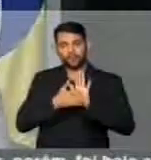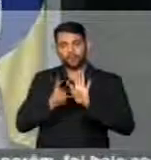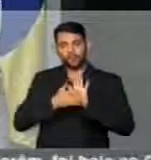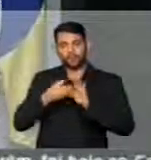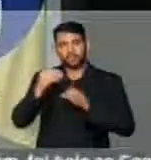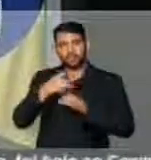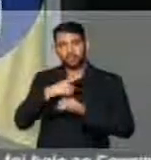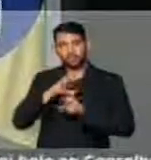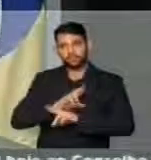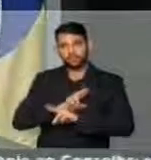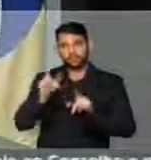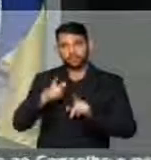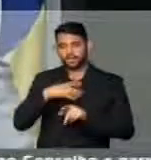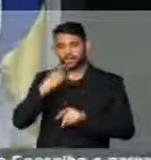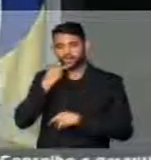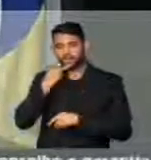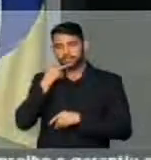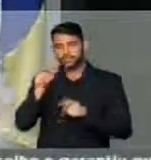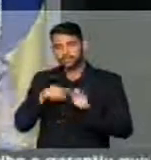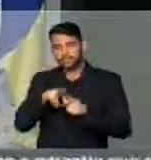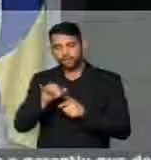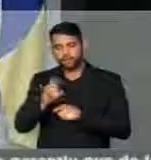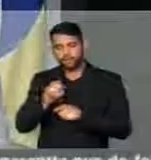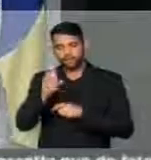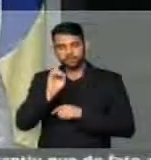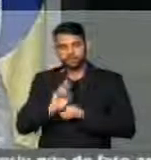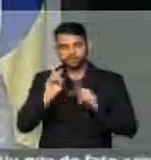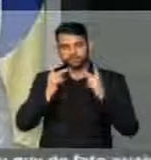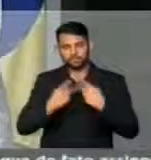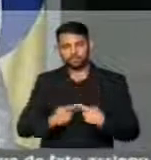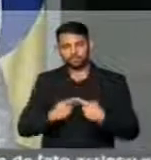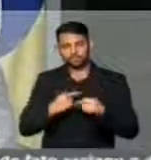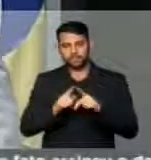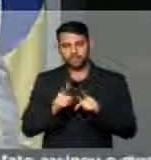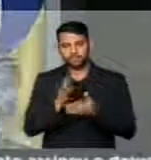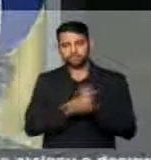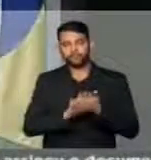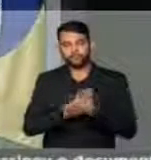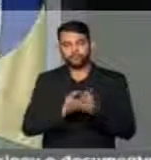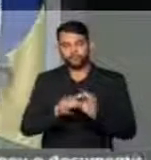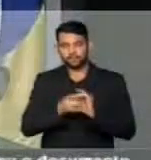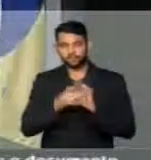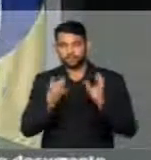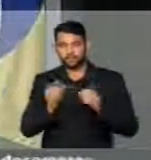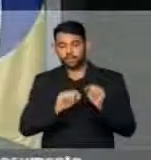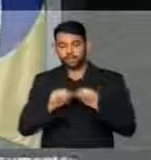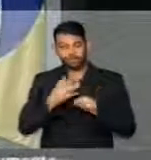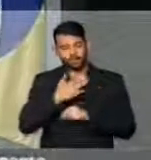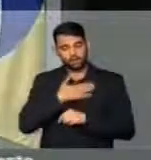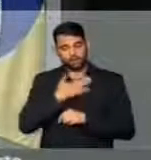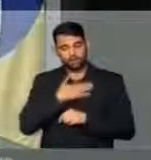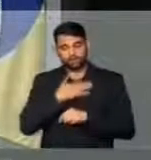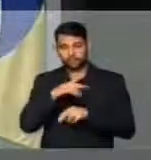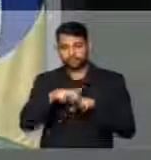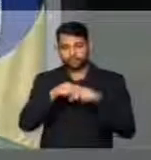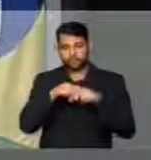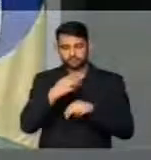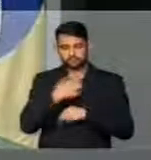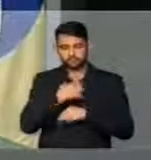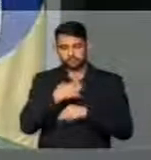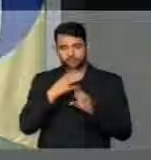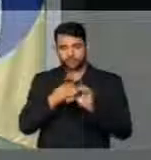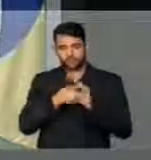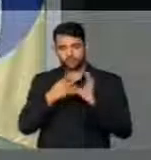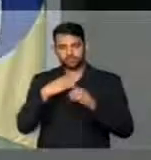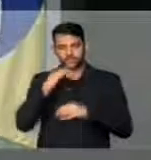à que tenho, por exemplo, a respeito das minorias e dos direitos humanos. Mas isso não vai deixar que eu, por este motivo,